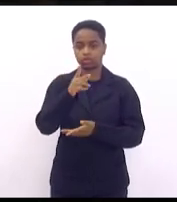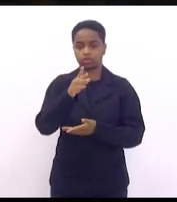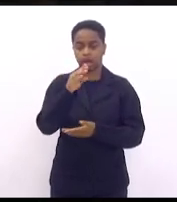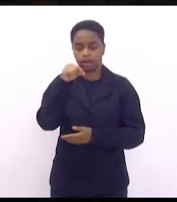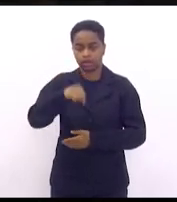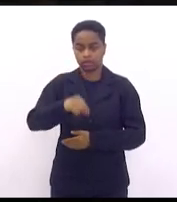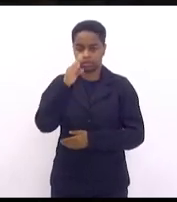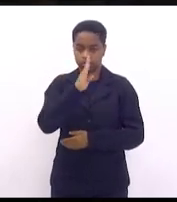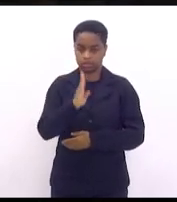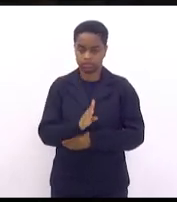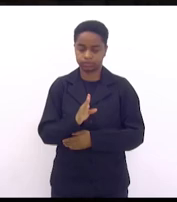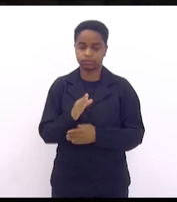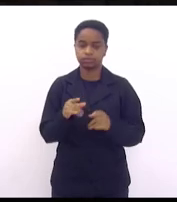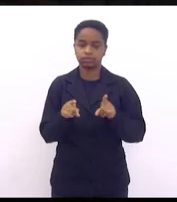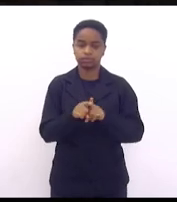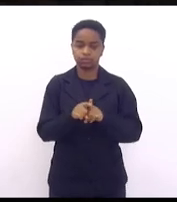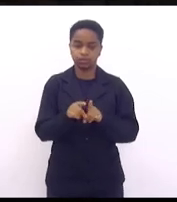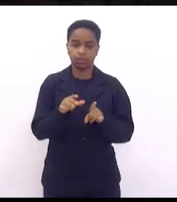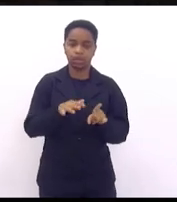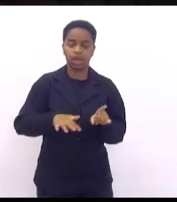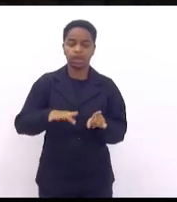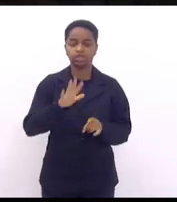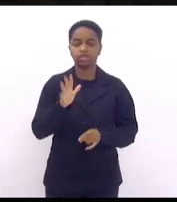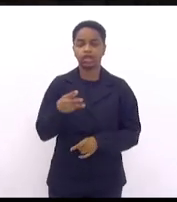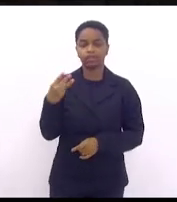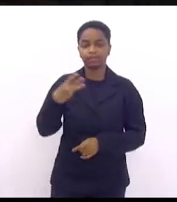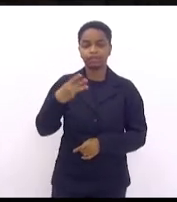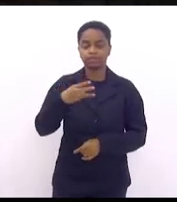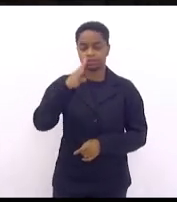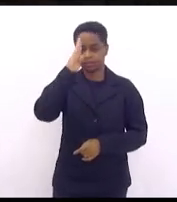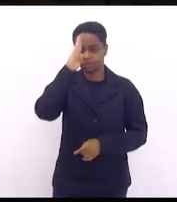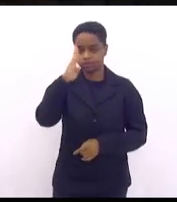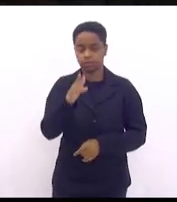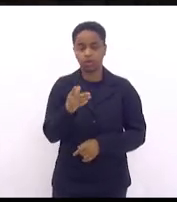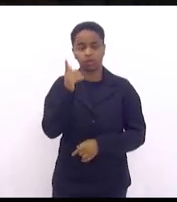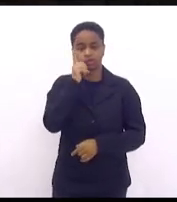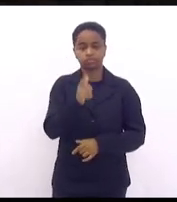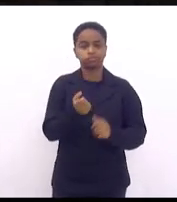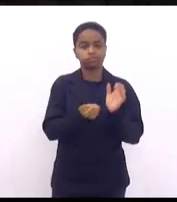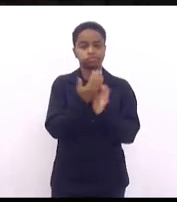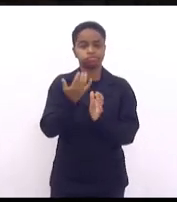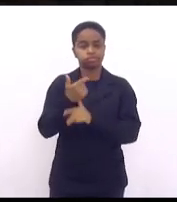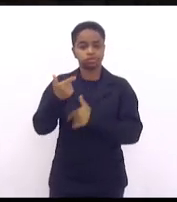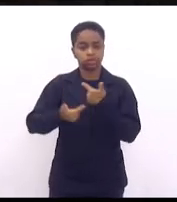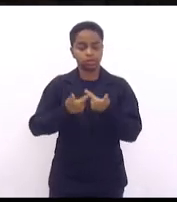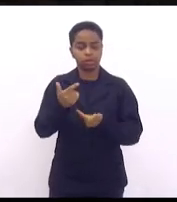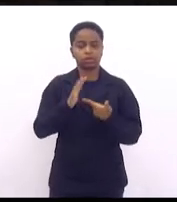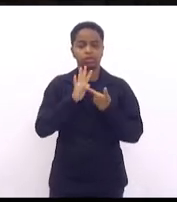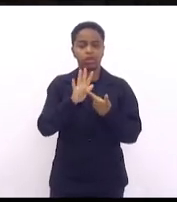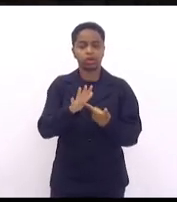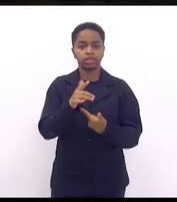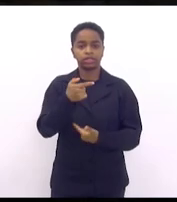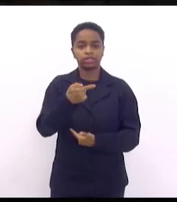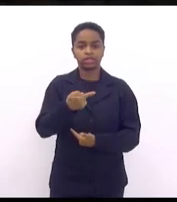universitários do país, e onde o setor já é o terceiro maior gerador de renda, representando cerca de